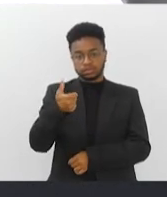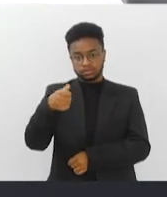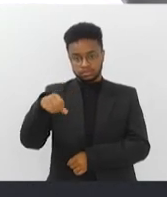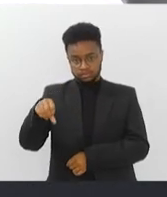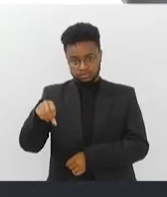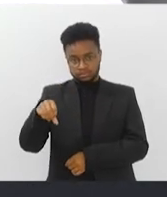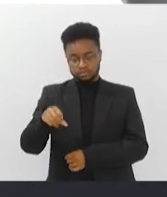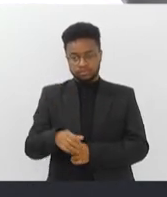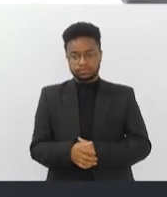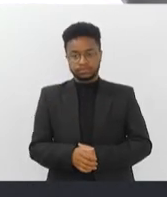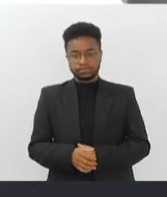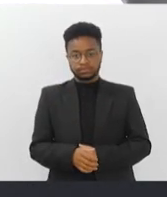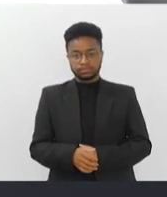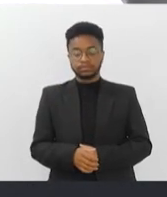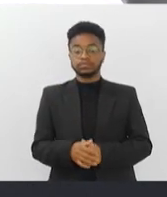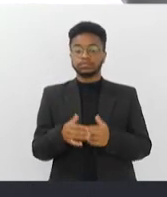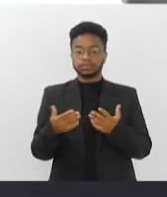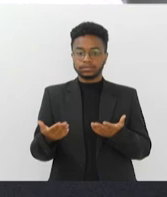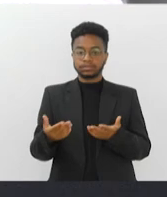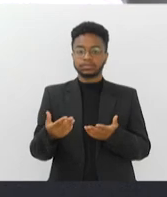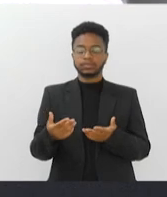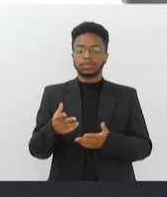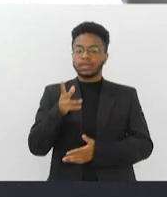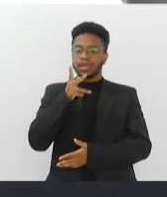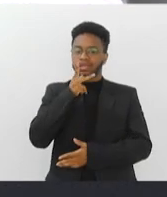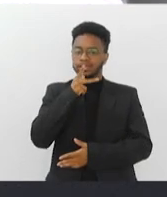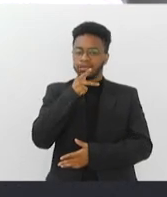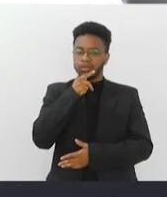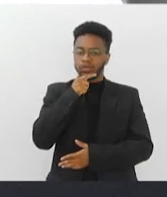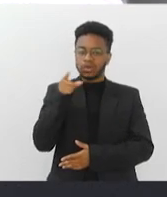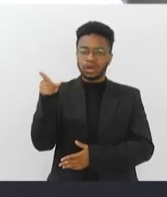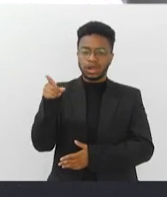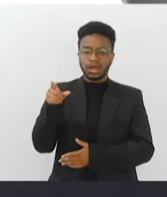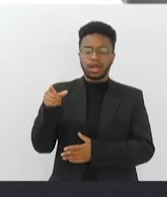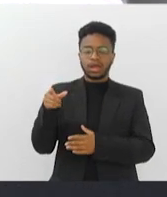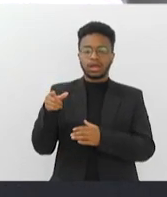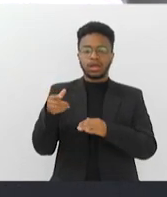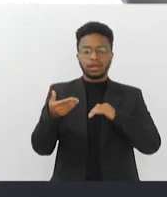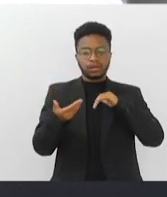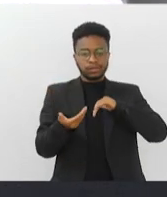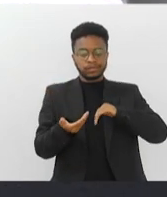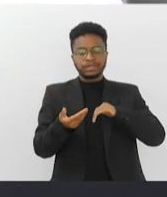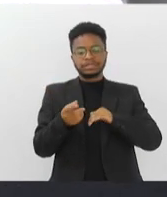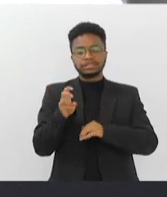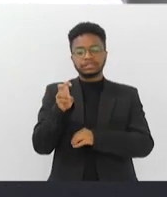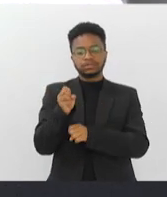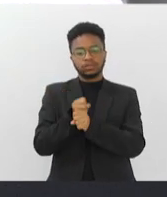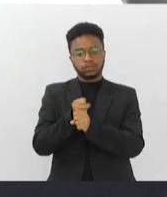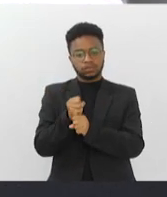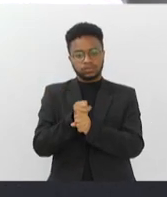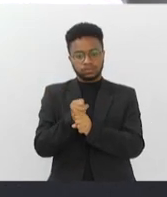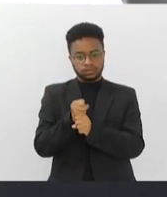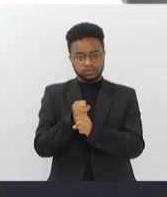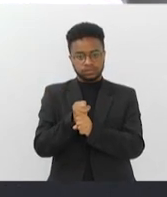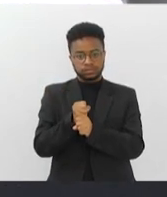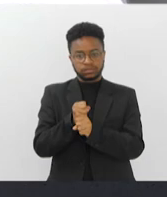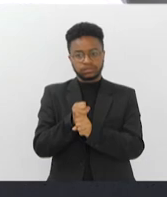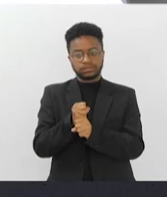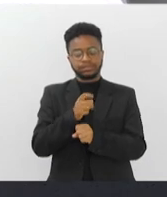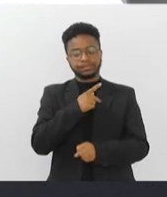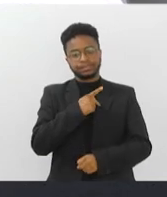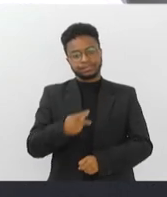20/12/2019. Ficou maturando no parlamento 5 anos. Os